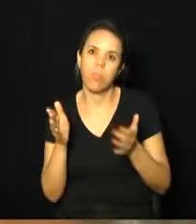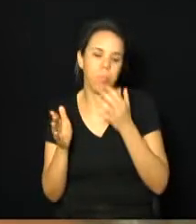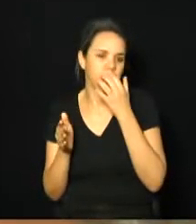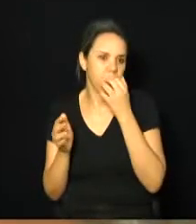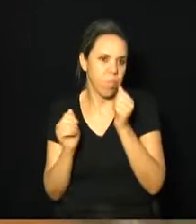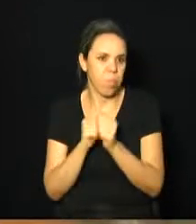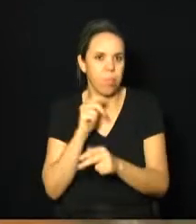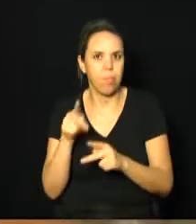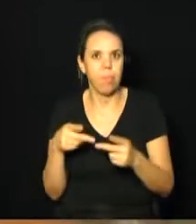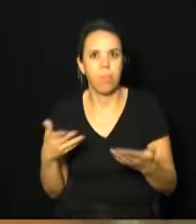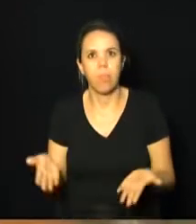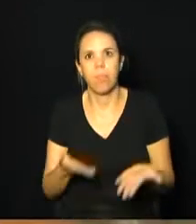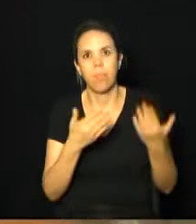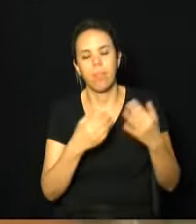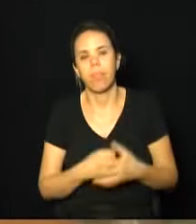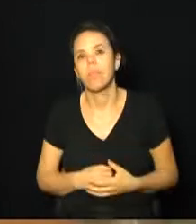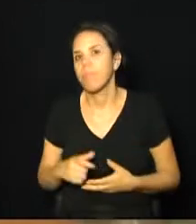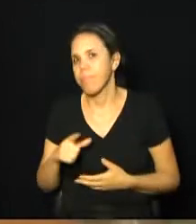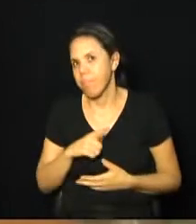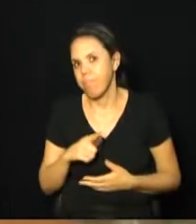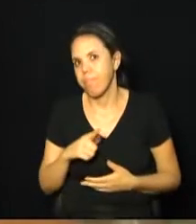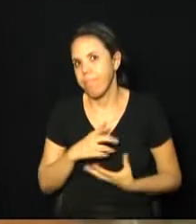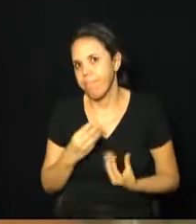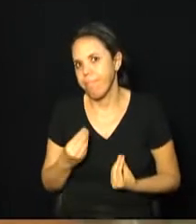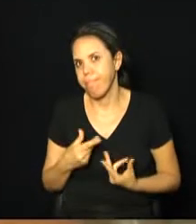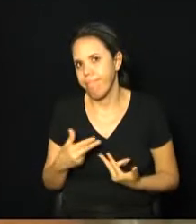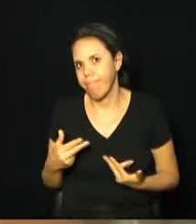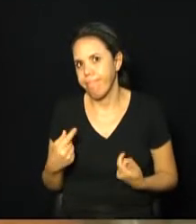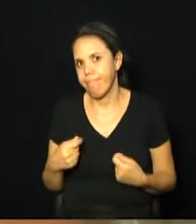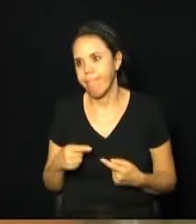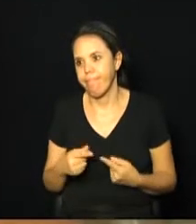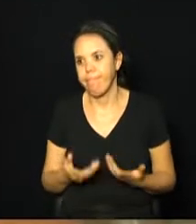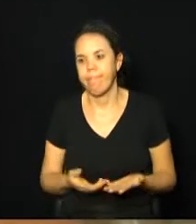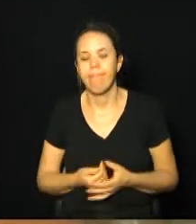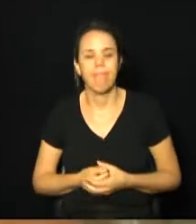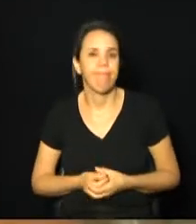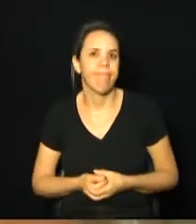junta a população e leva, mas tem bastante coisa nesse sentido.